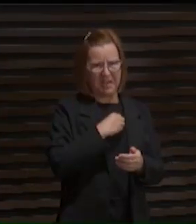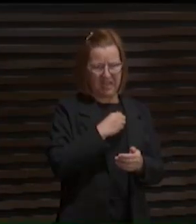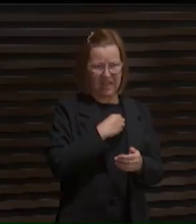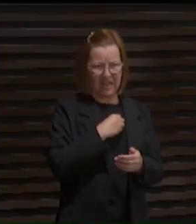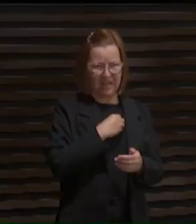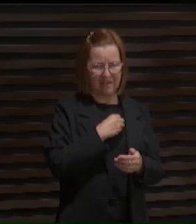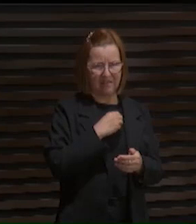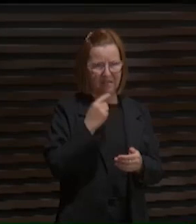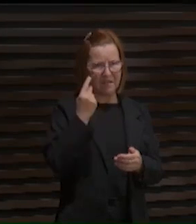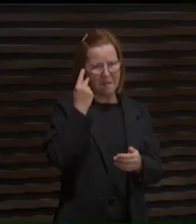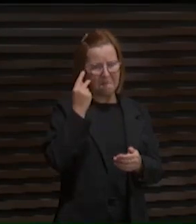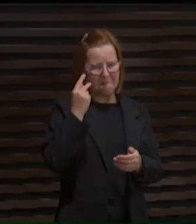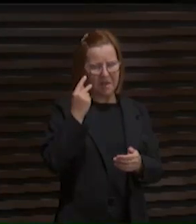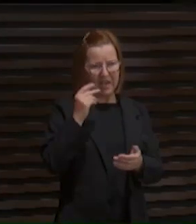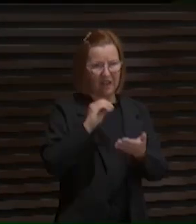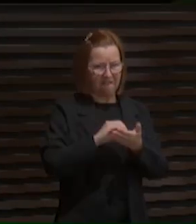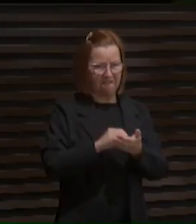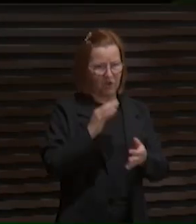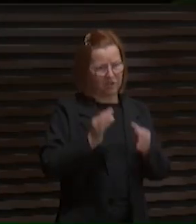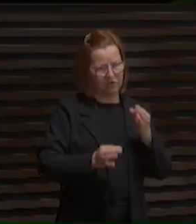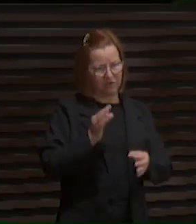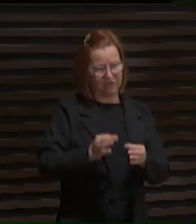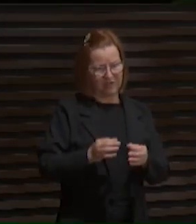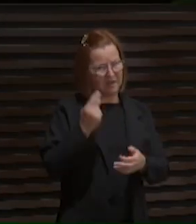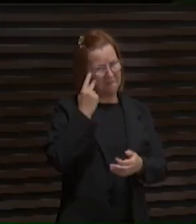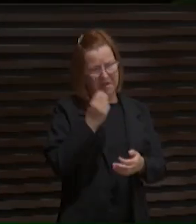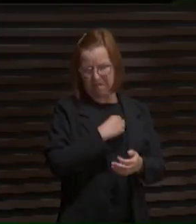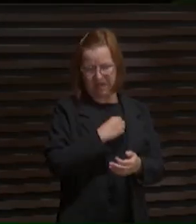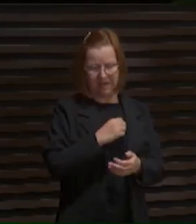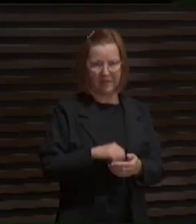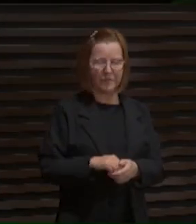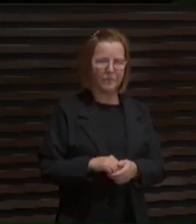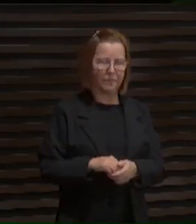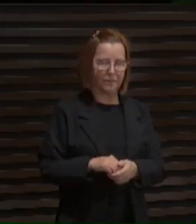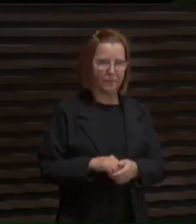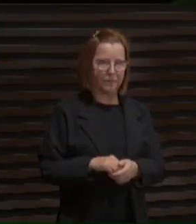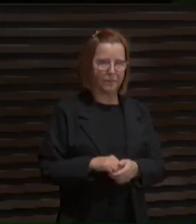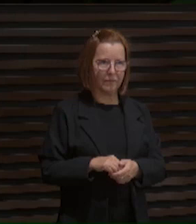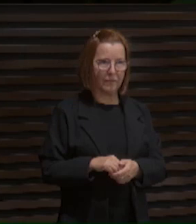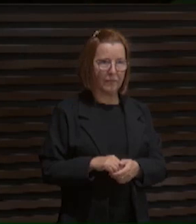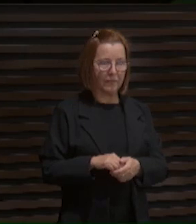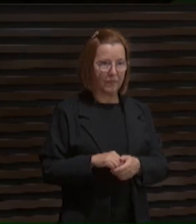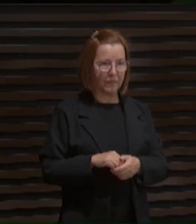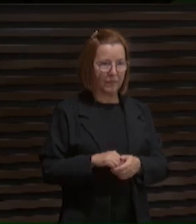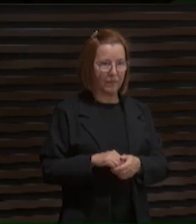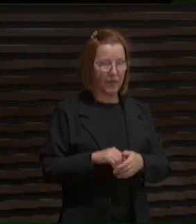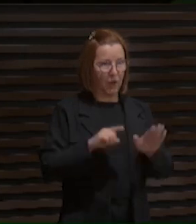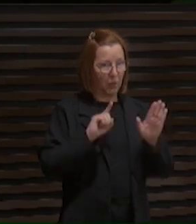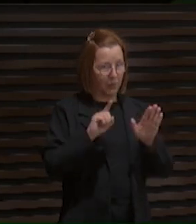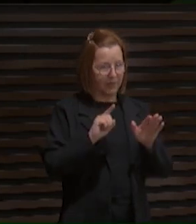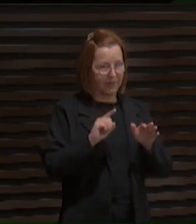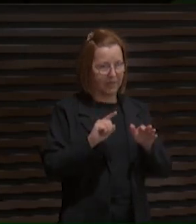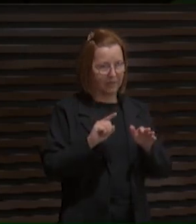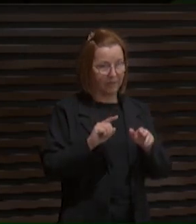de justiça. Como eu falei, meus irmãos, uma coisa é ser enredado, não estar alerta e cair